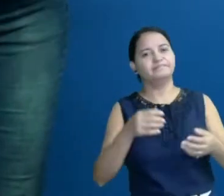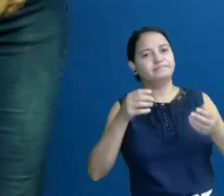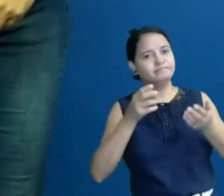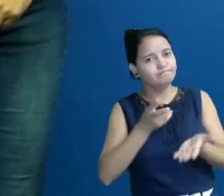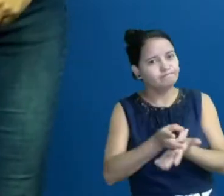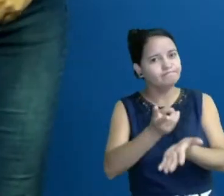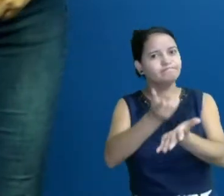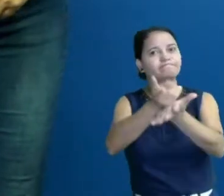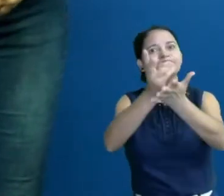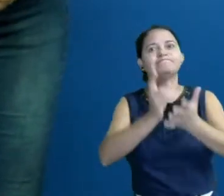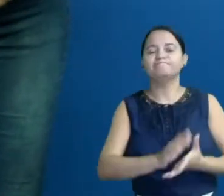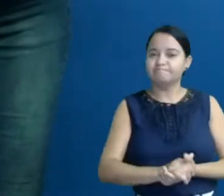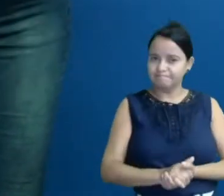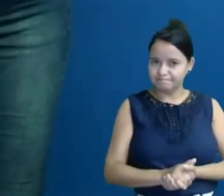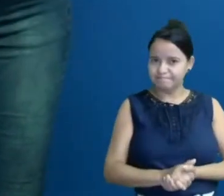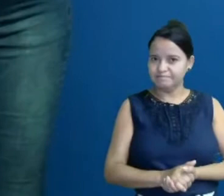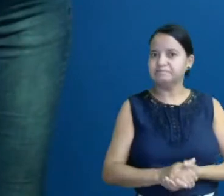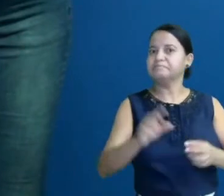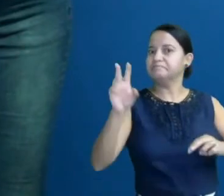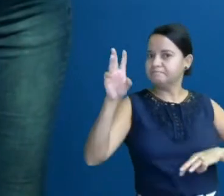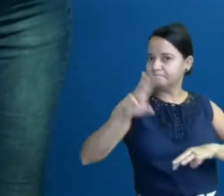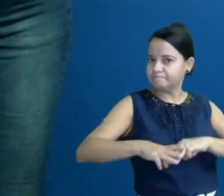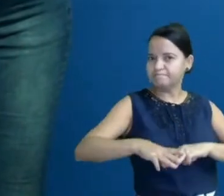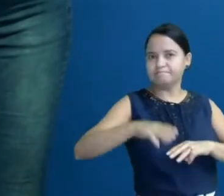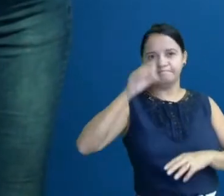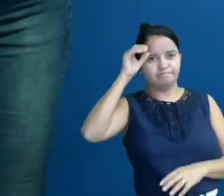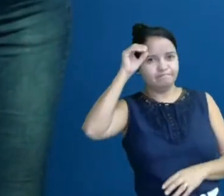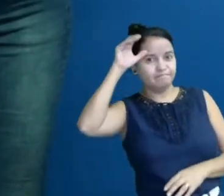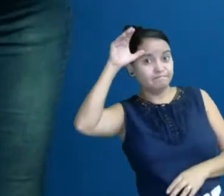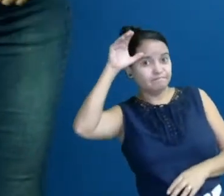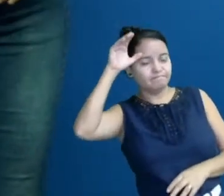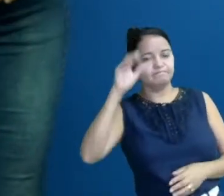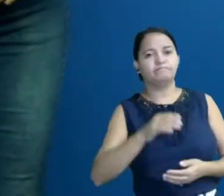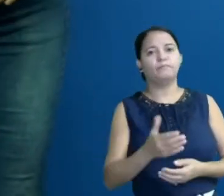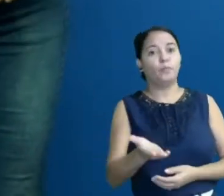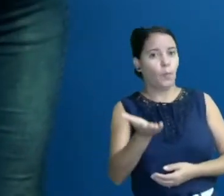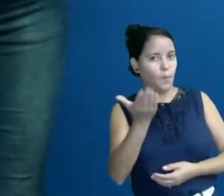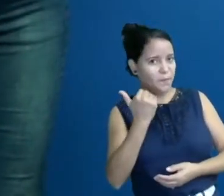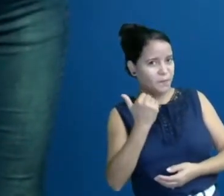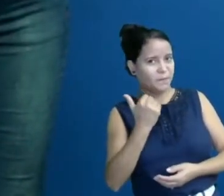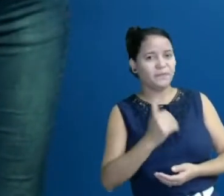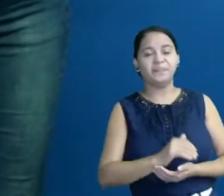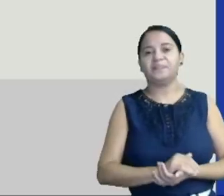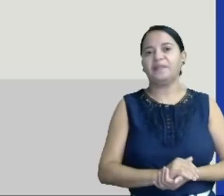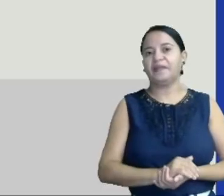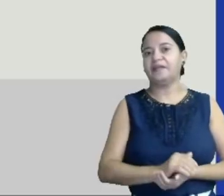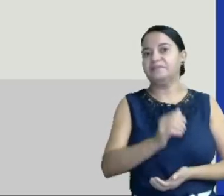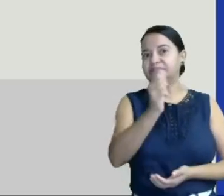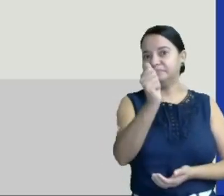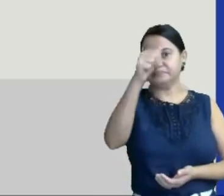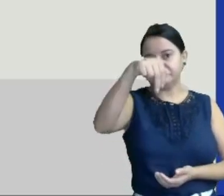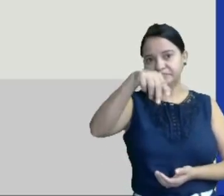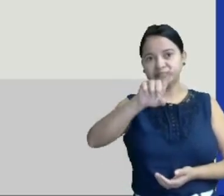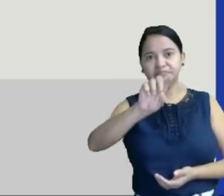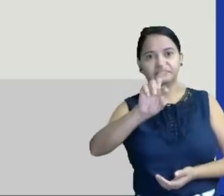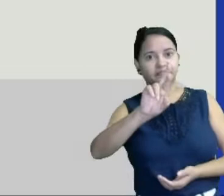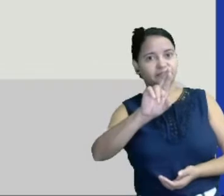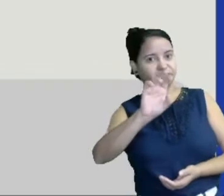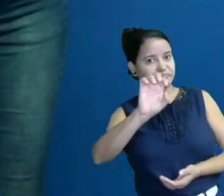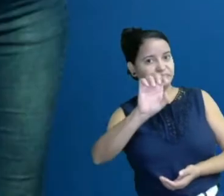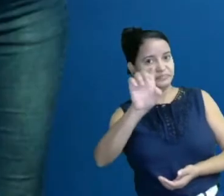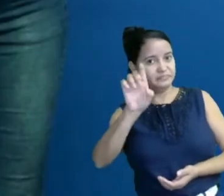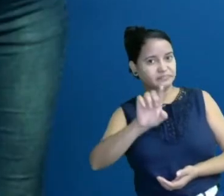continuar desvendar os mistérios da Matemática Então vem comigo Andressa Sacramento que hoje